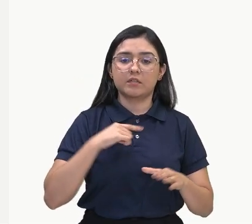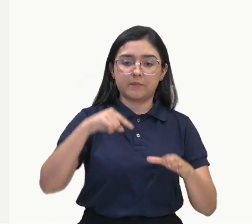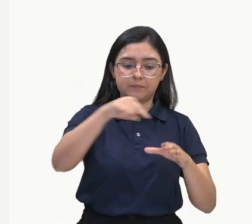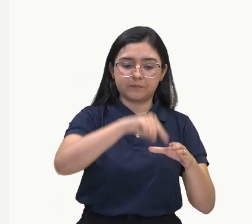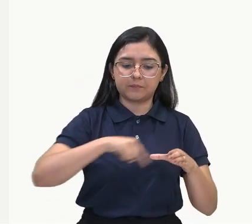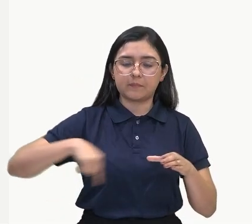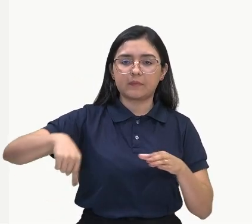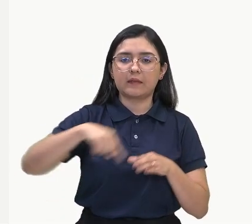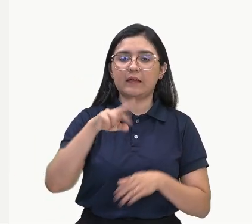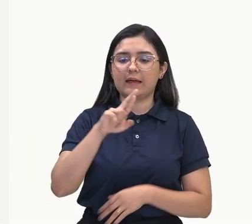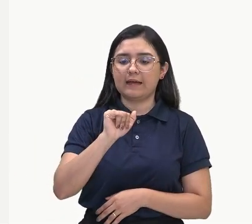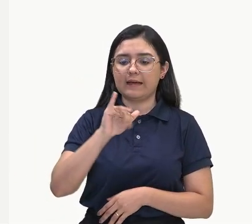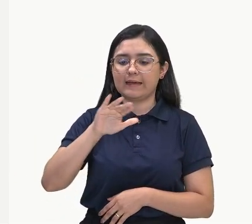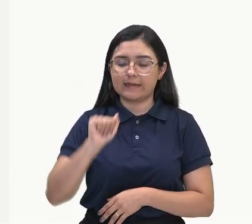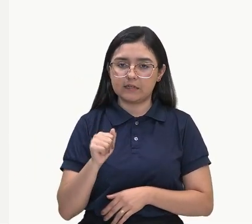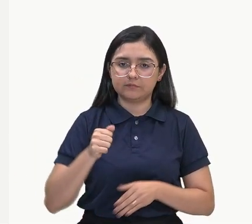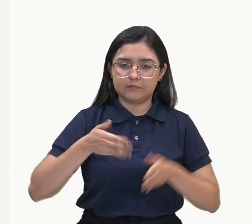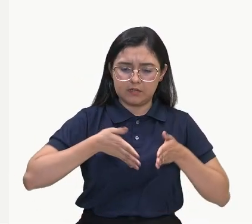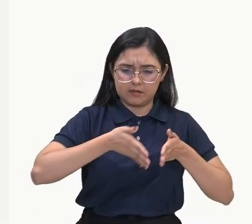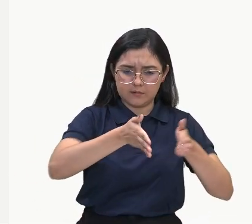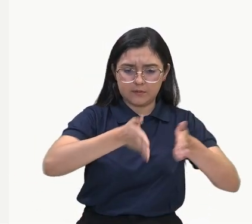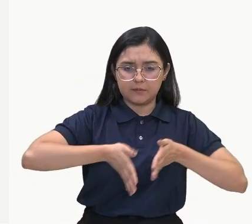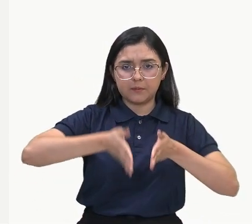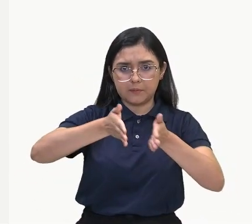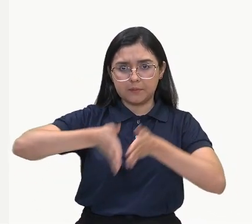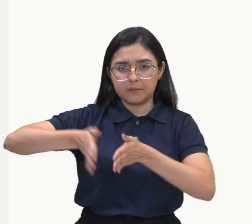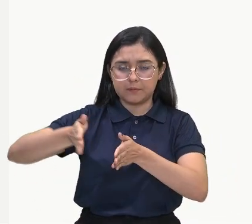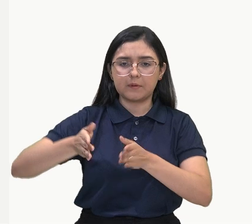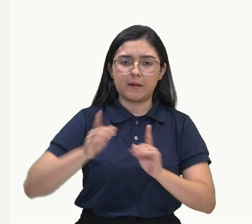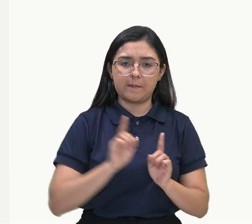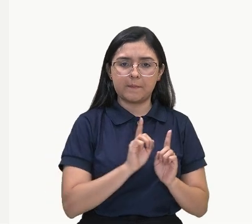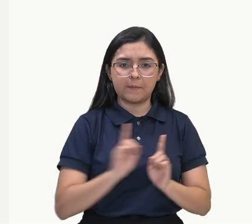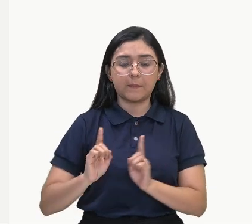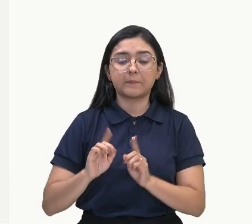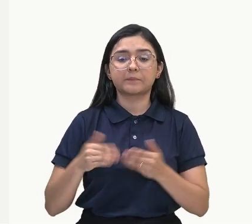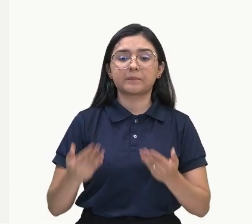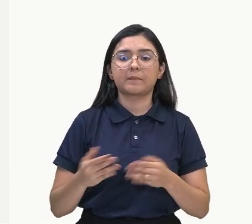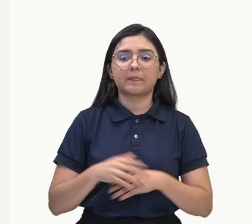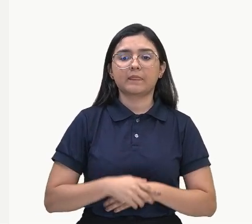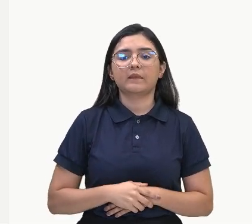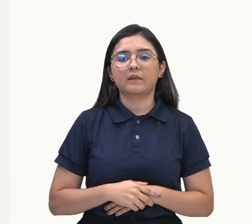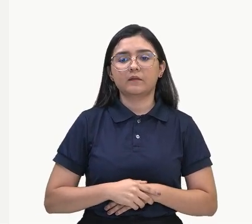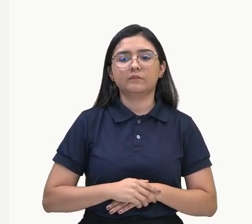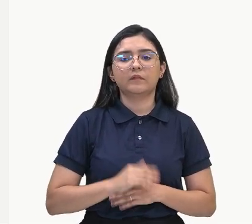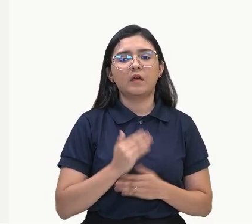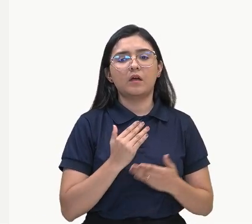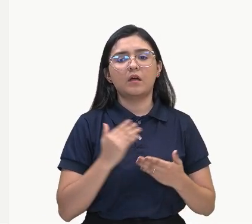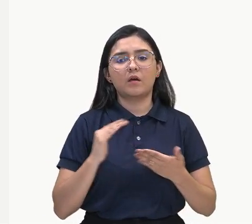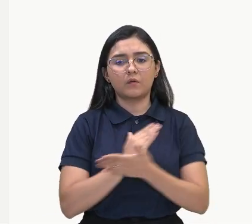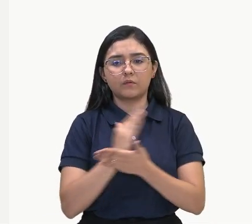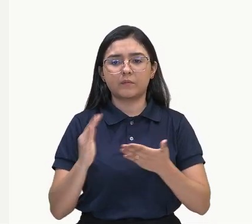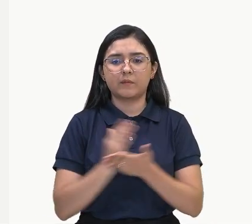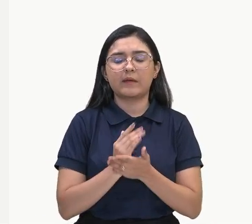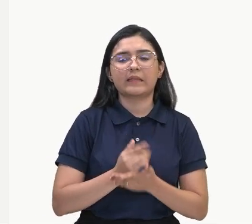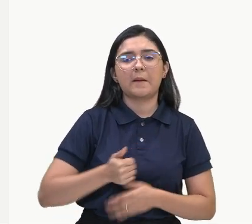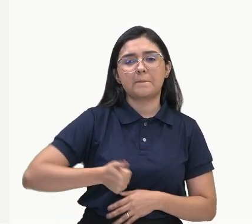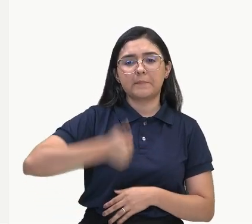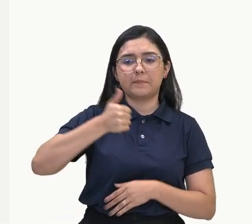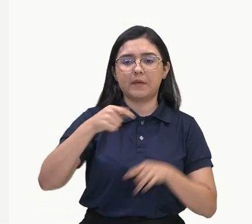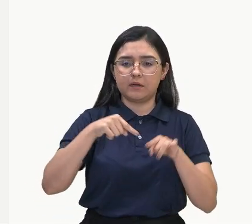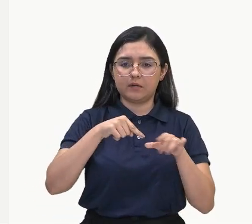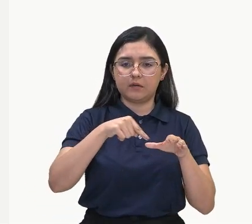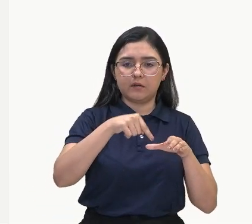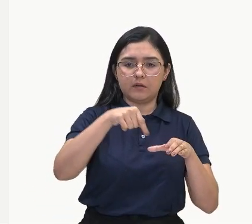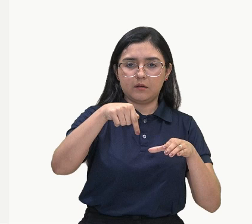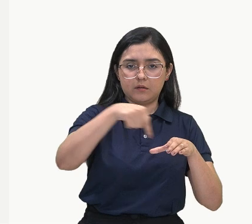raia, ok? Outras vão ser balizadas até a primeira curva. E aí, depois da primeira curva,